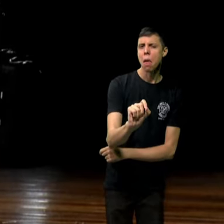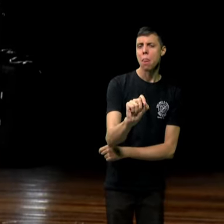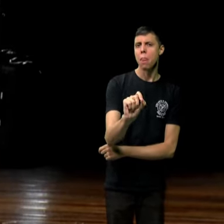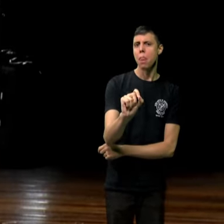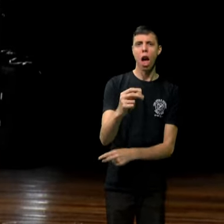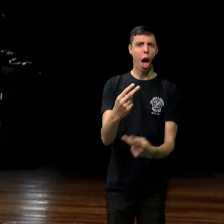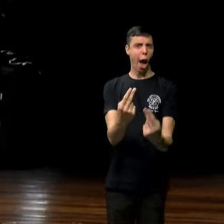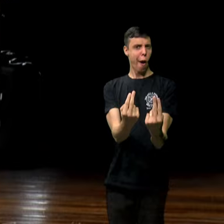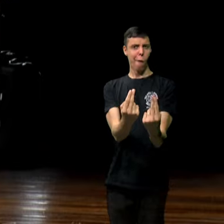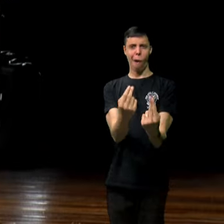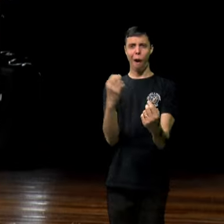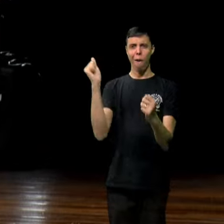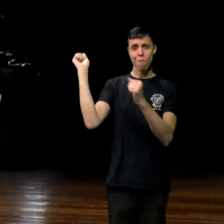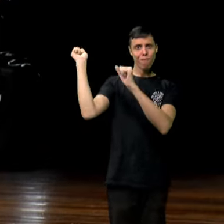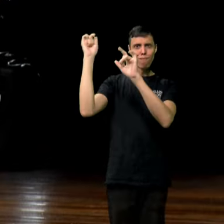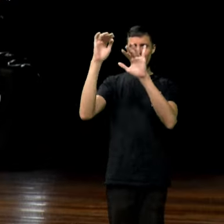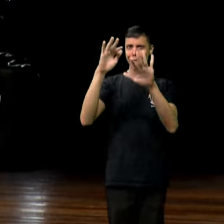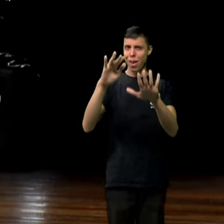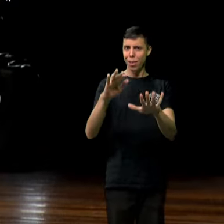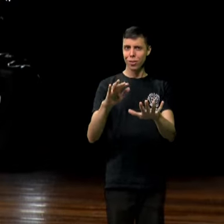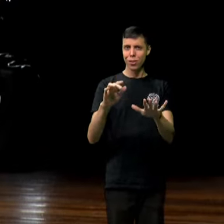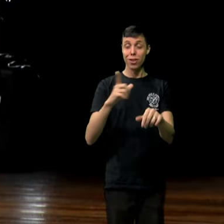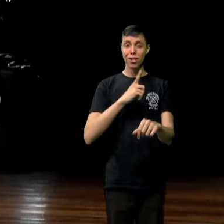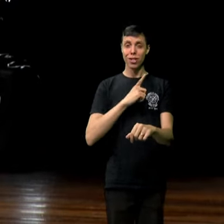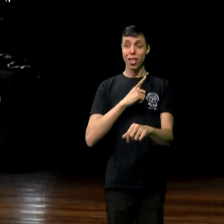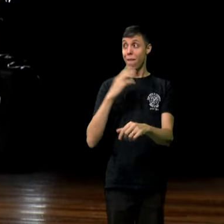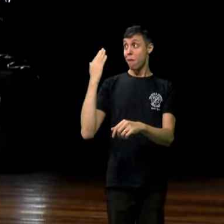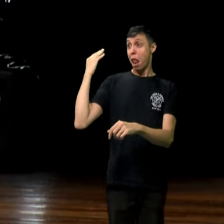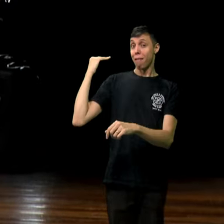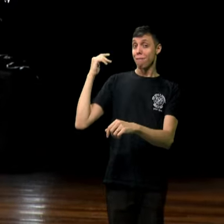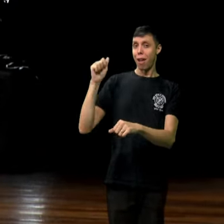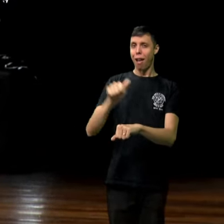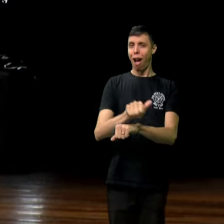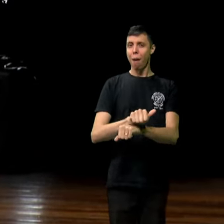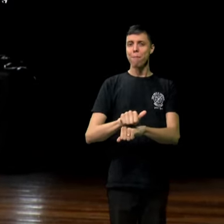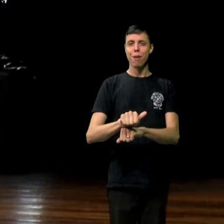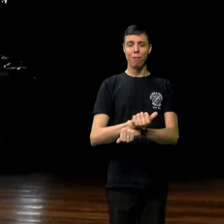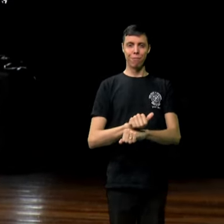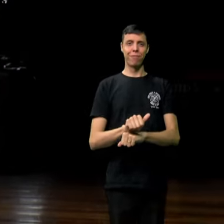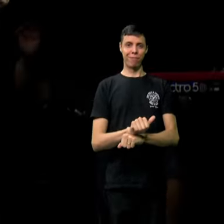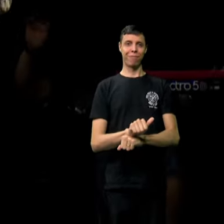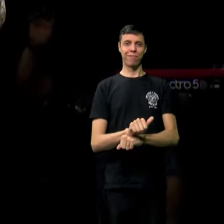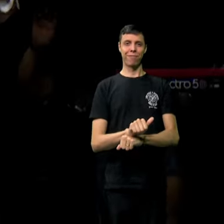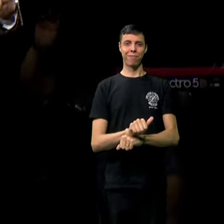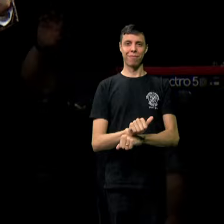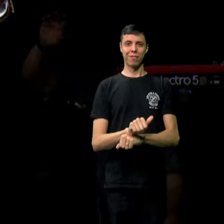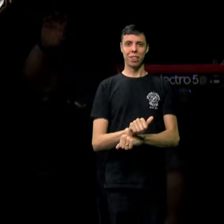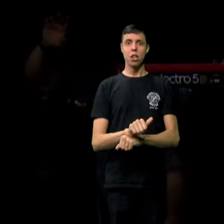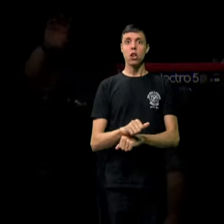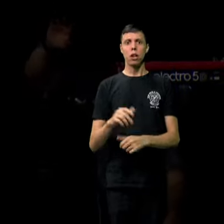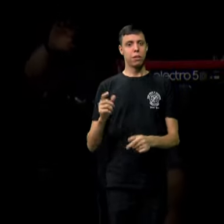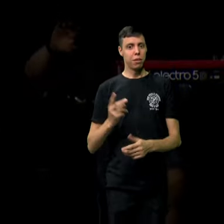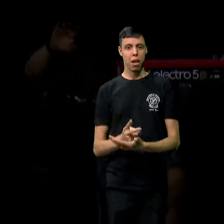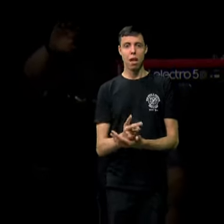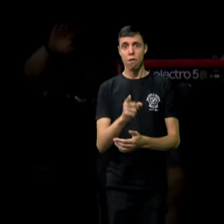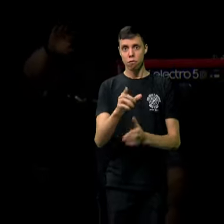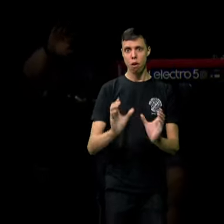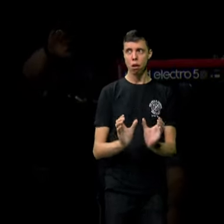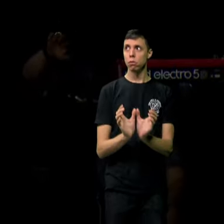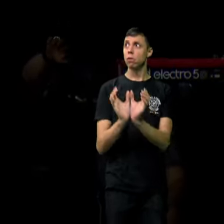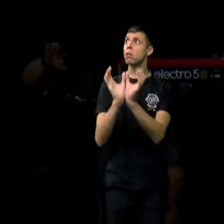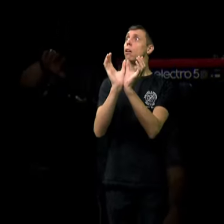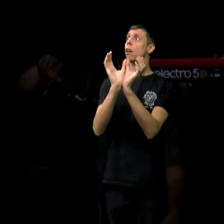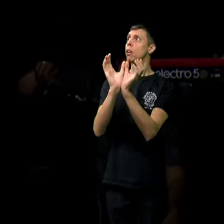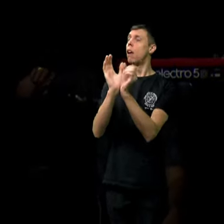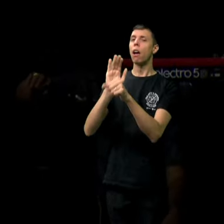as mesmas bênçãos e a promessa de Abraão. Cada vez que você levanta o cálice da ceia sagrada, da santa